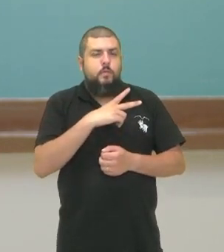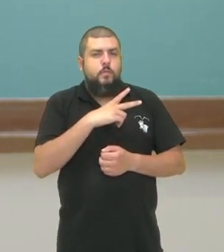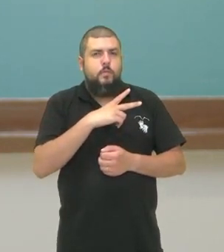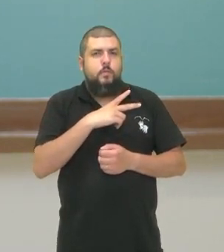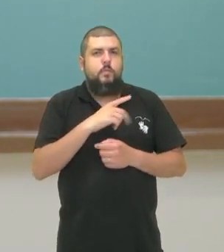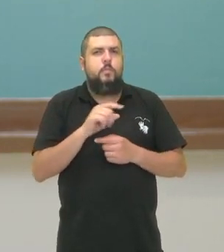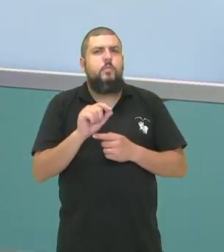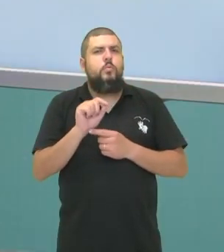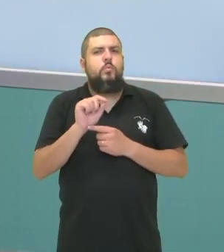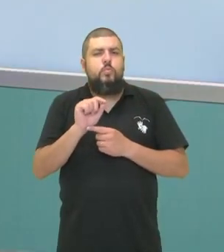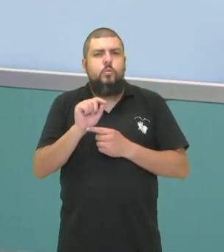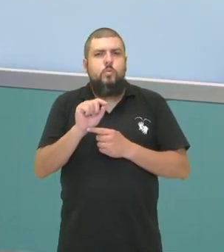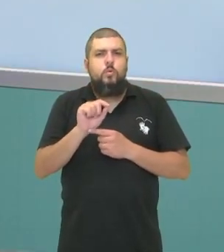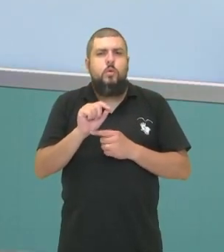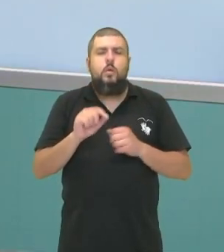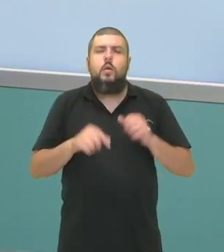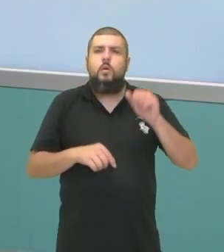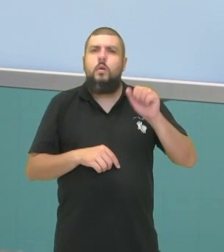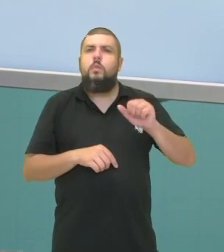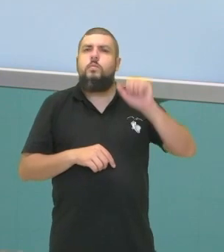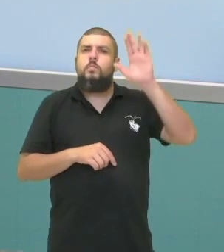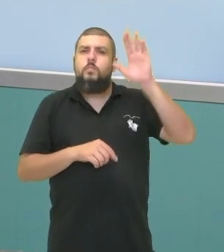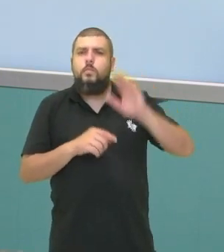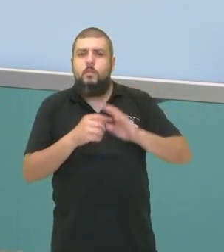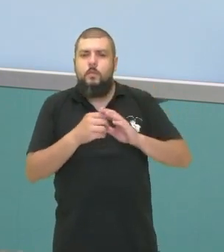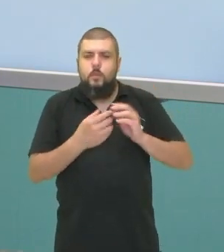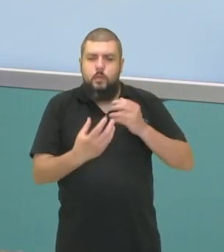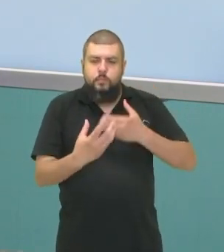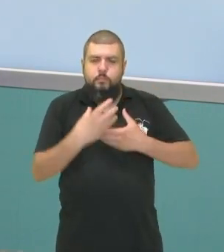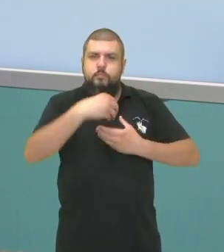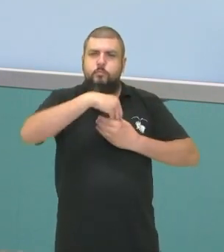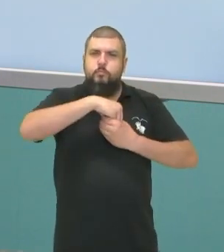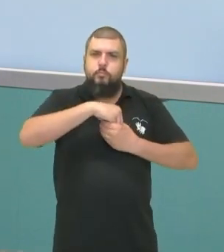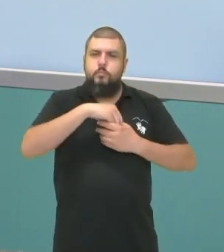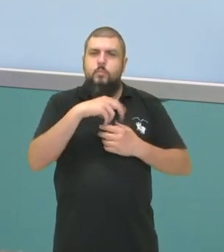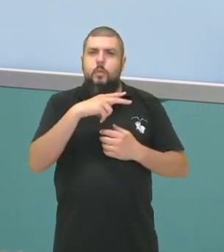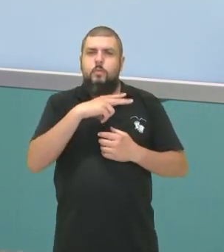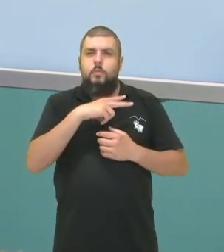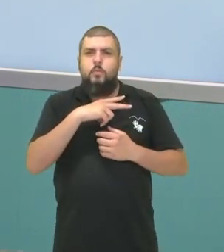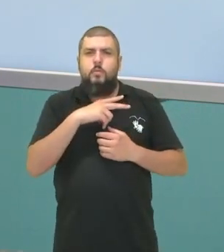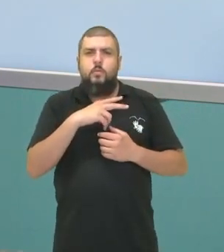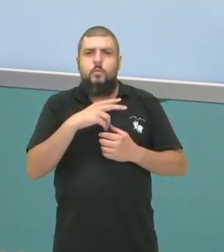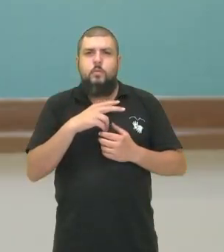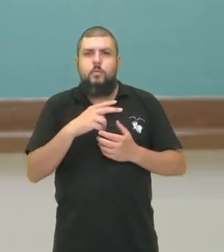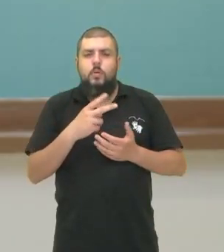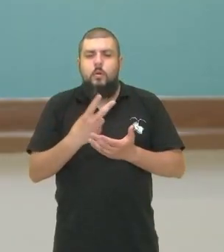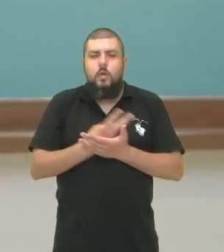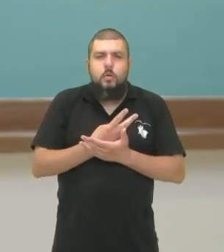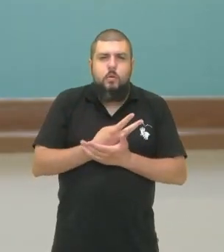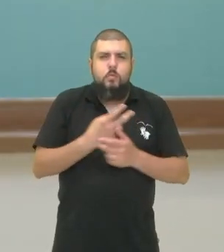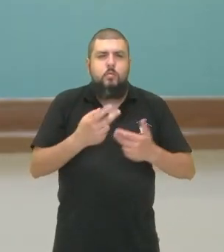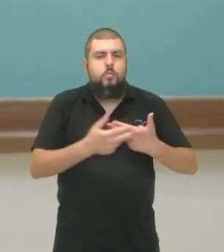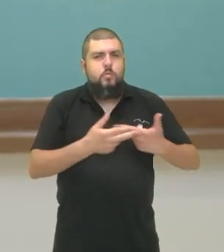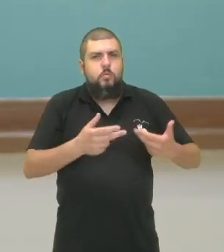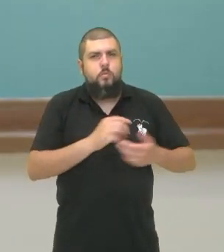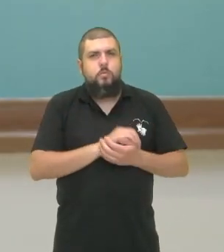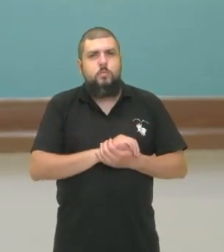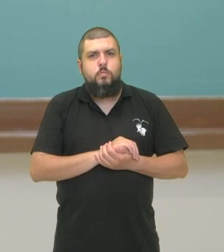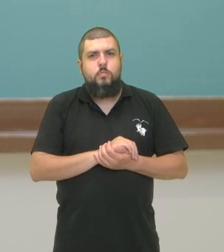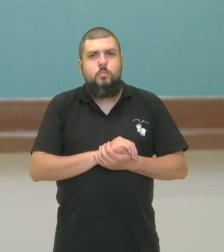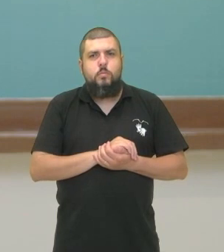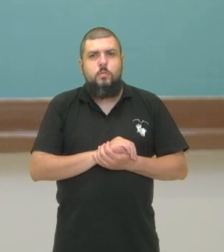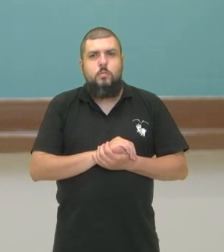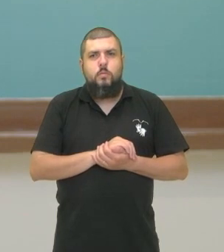mantém muito mais dentro de uma estrutura do indivíduo, de erros, de falácias, né? E a coletiva dentro de discursos